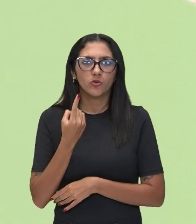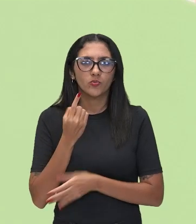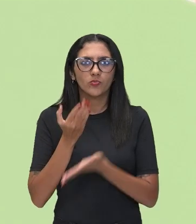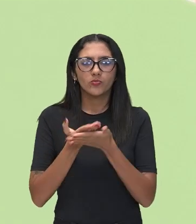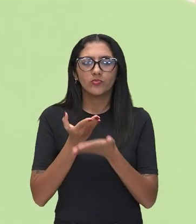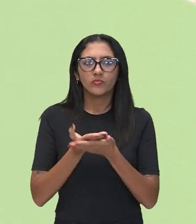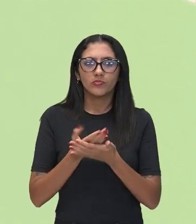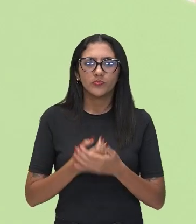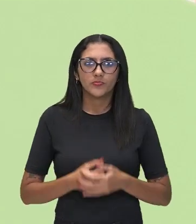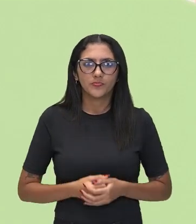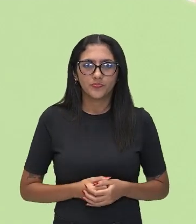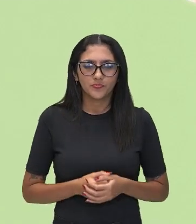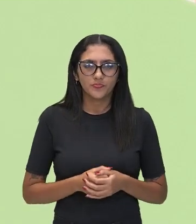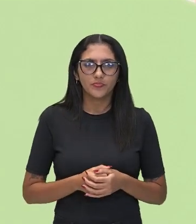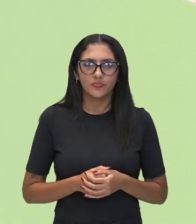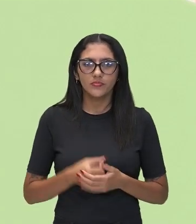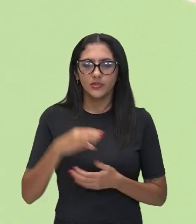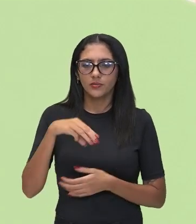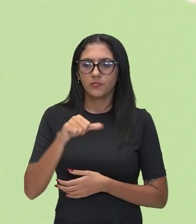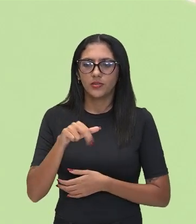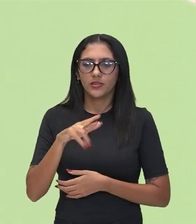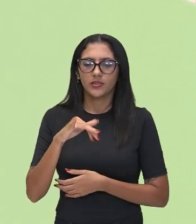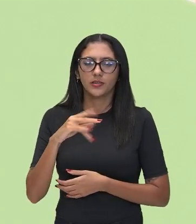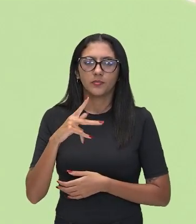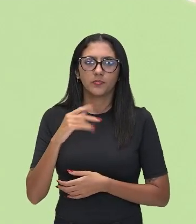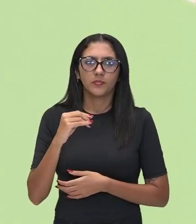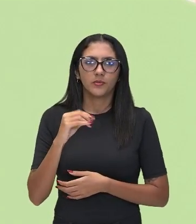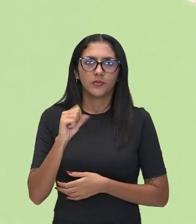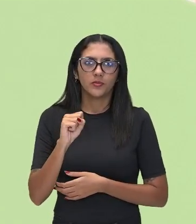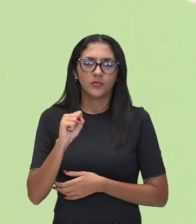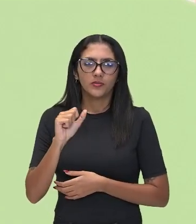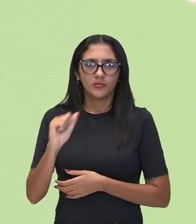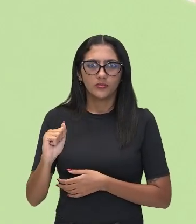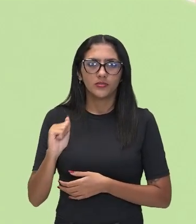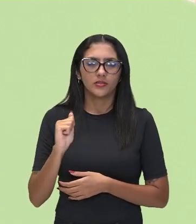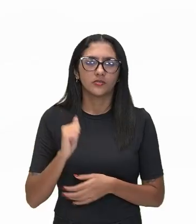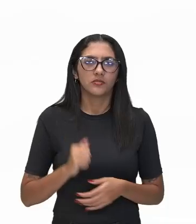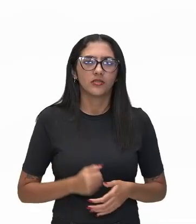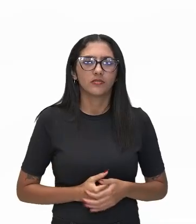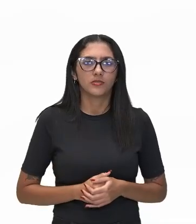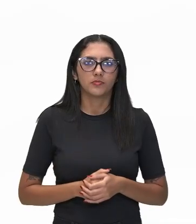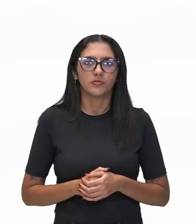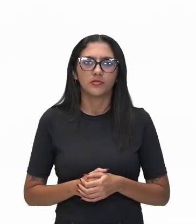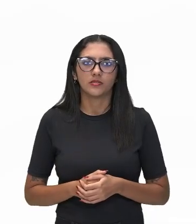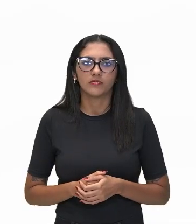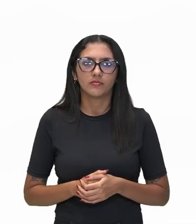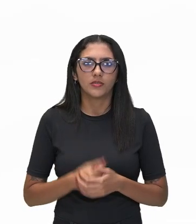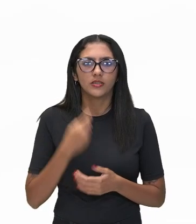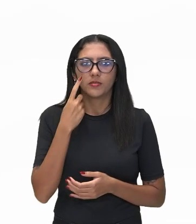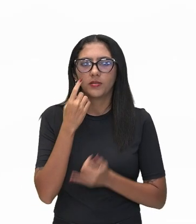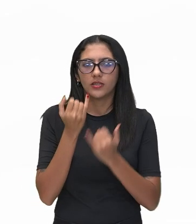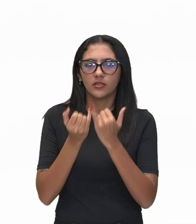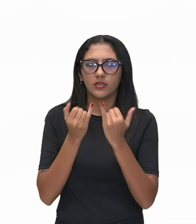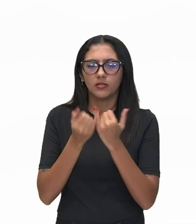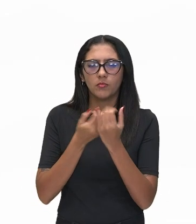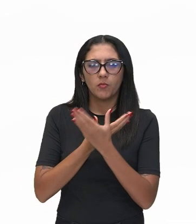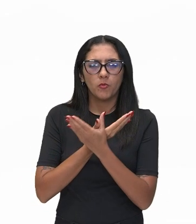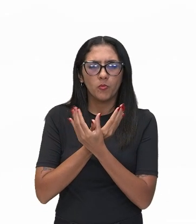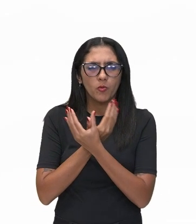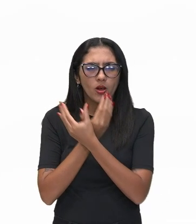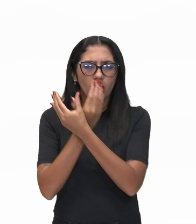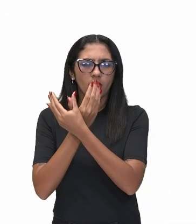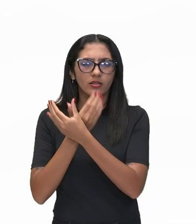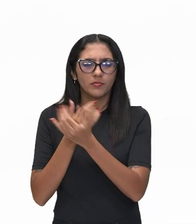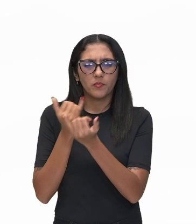ver, que é da mariposa Biston betulária, tá? Vejam aí que essa mariposa Biston